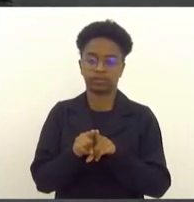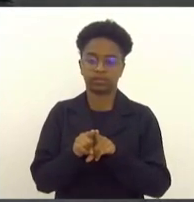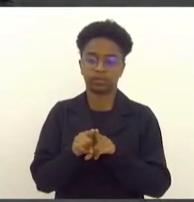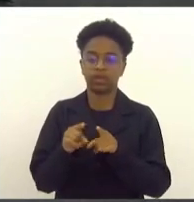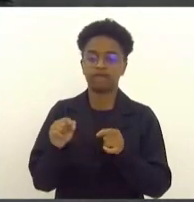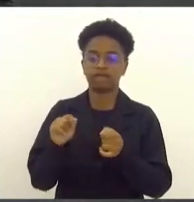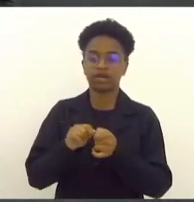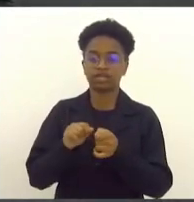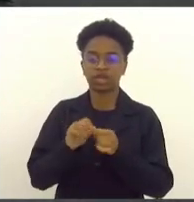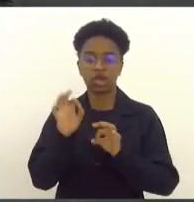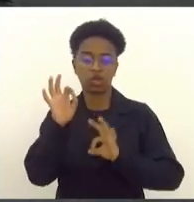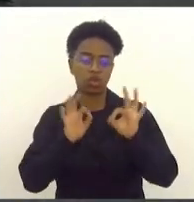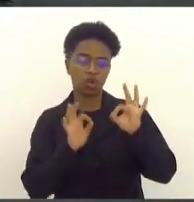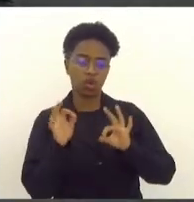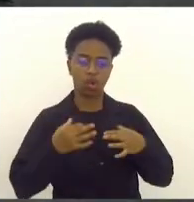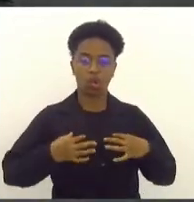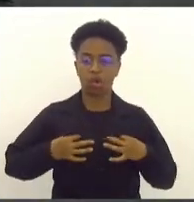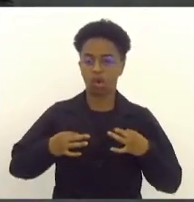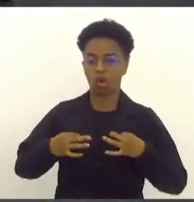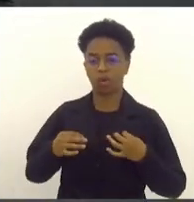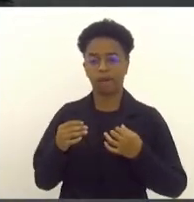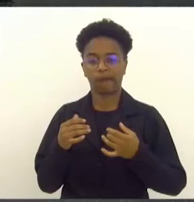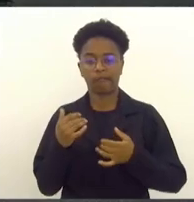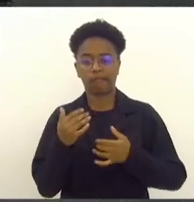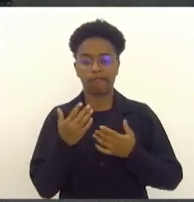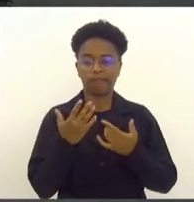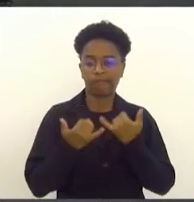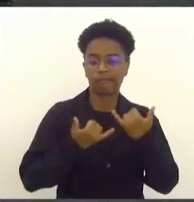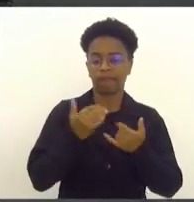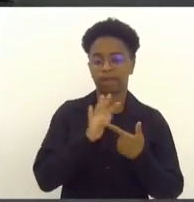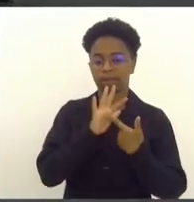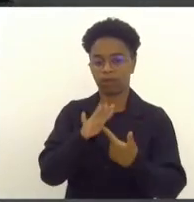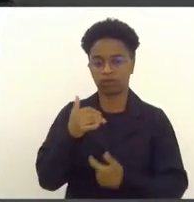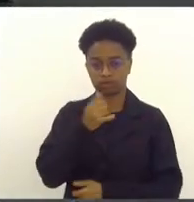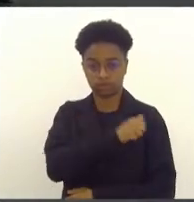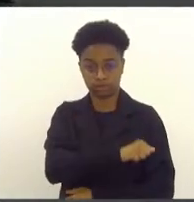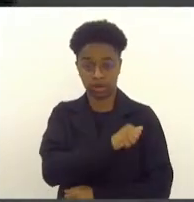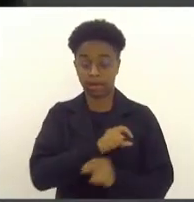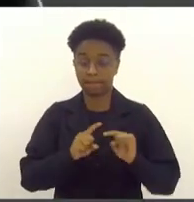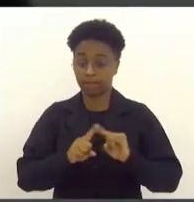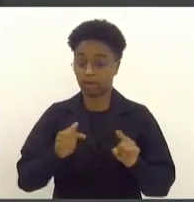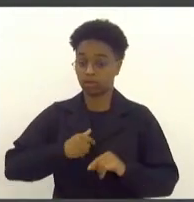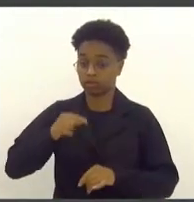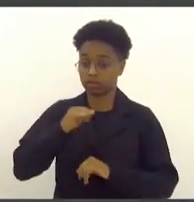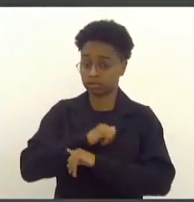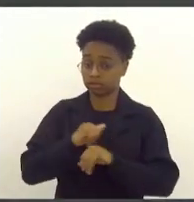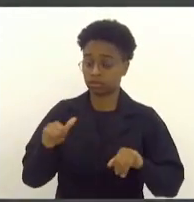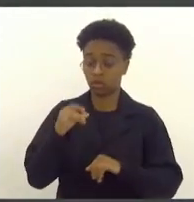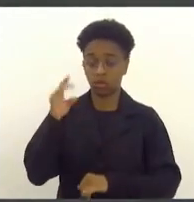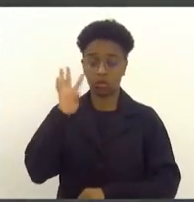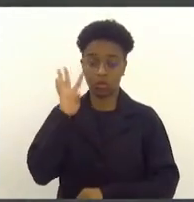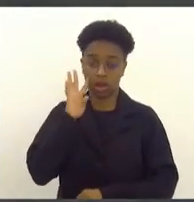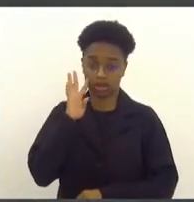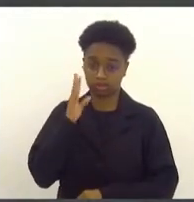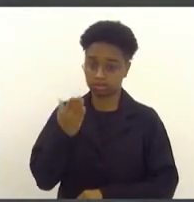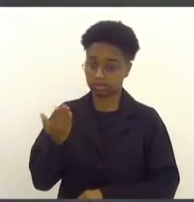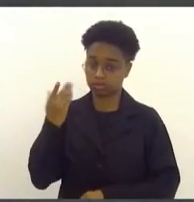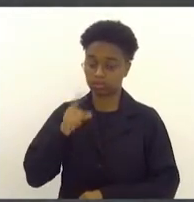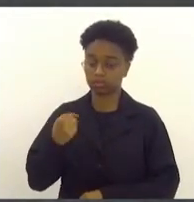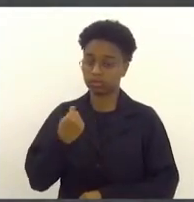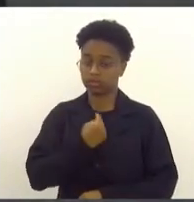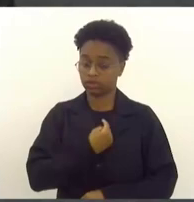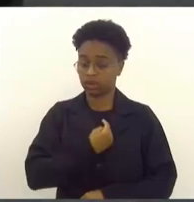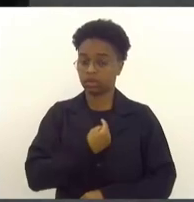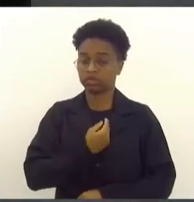as fantasias deles aí que eles fazem no Rio de Janeiro mas o que eu quero dizer é que na última quarta-feira nós estivemos fiscalizando em